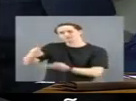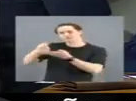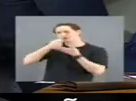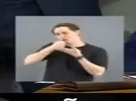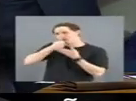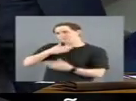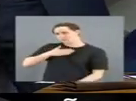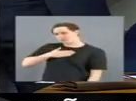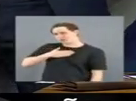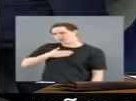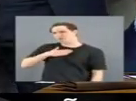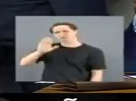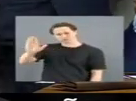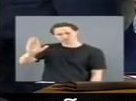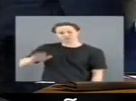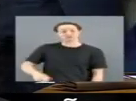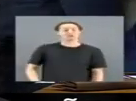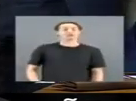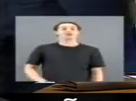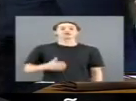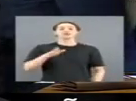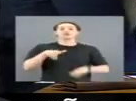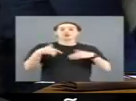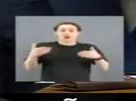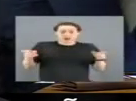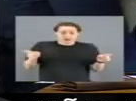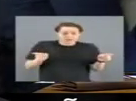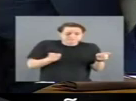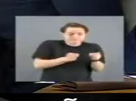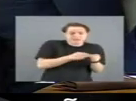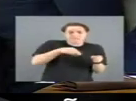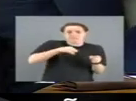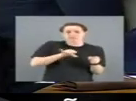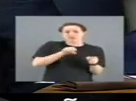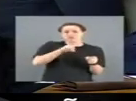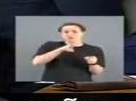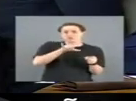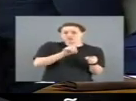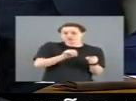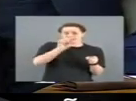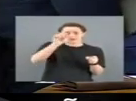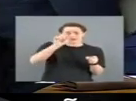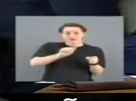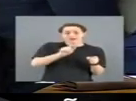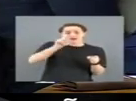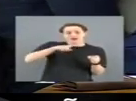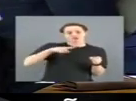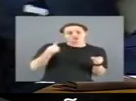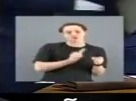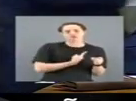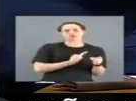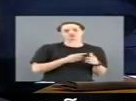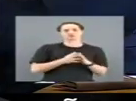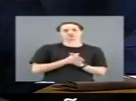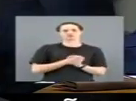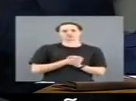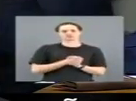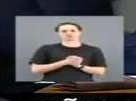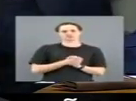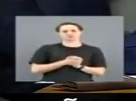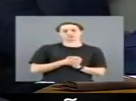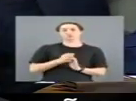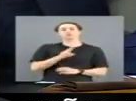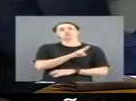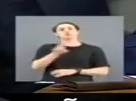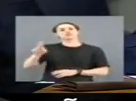Eu tô com a palavra. A minoria somos nós. O nome